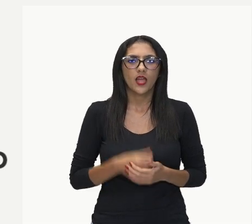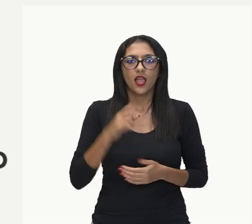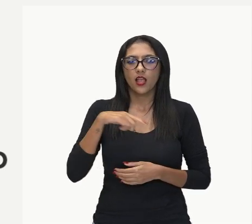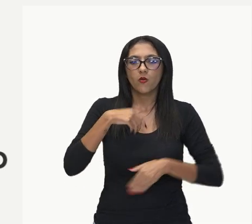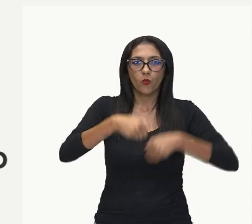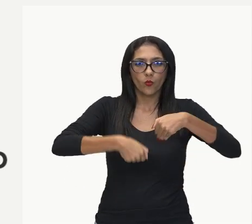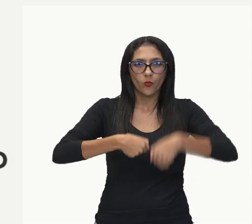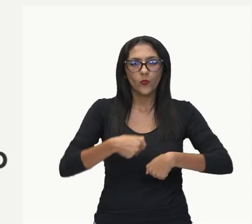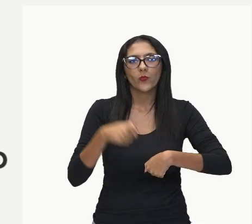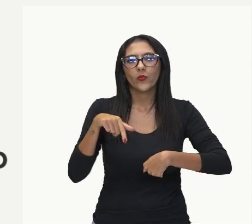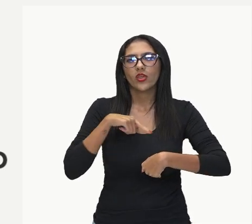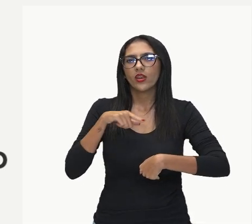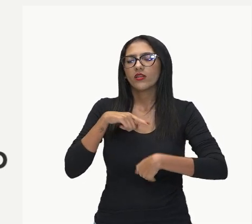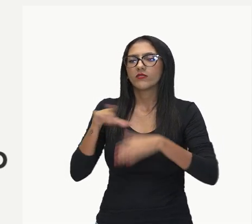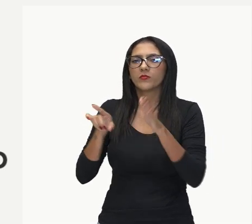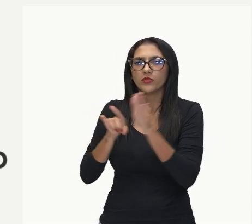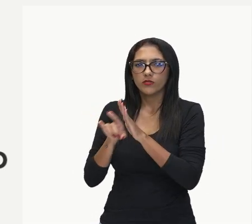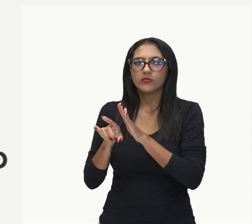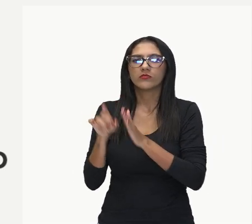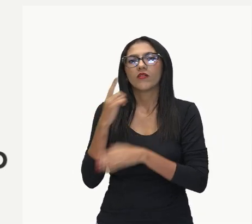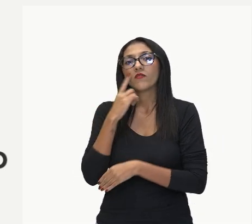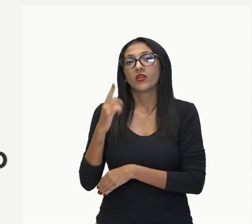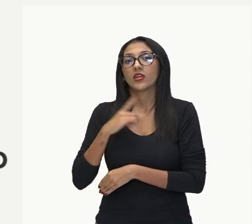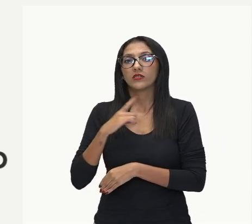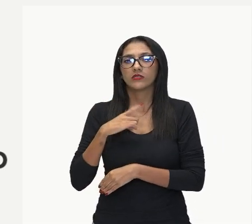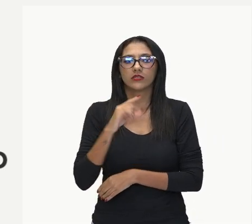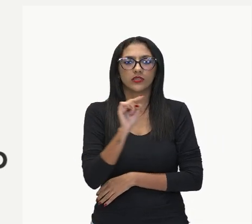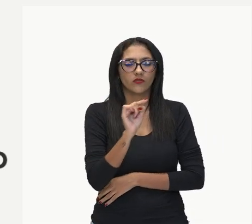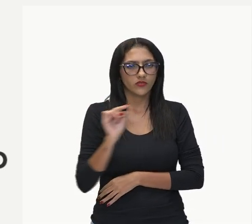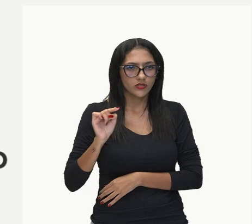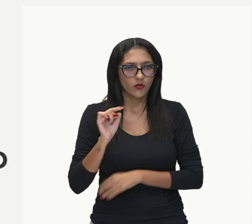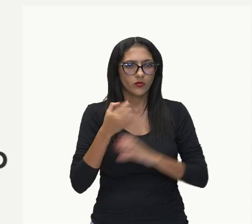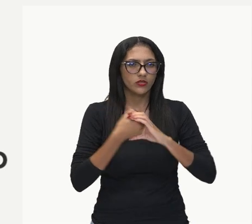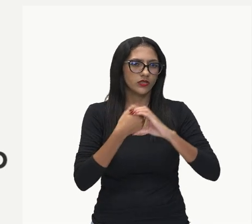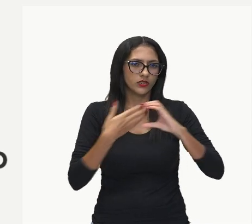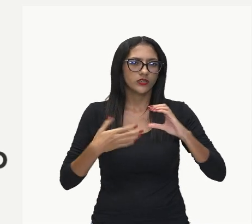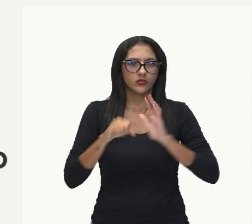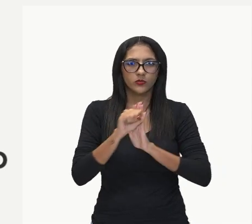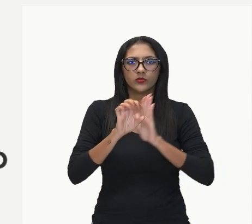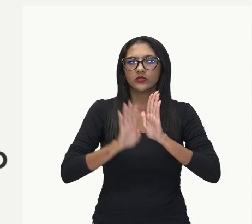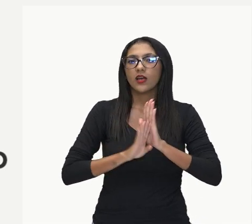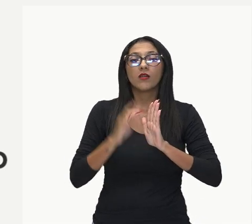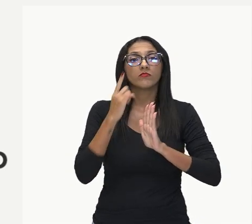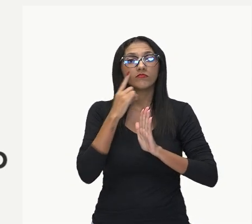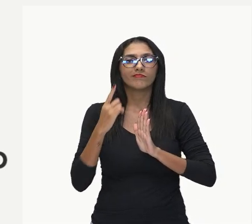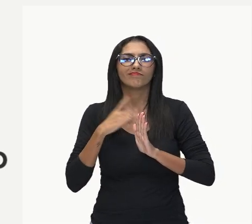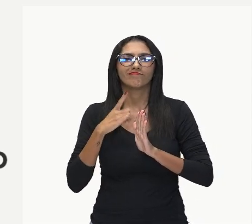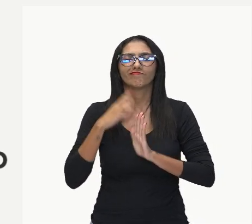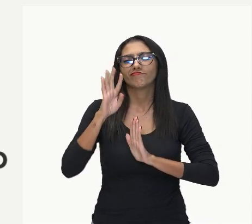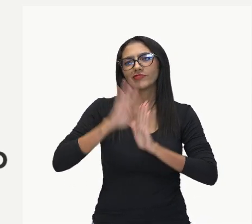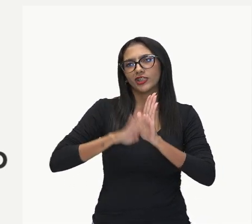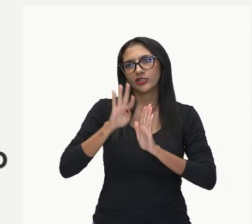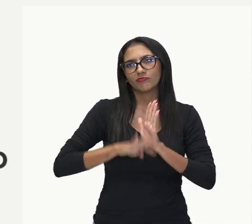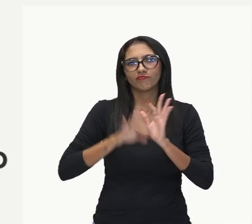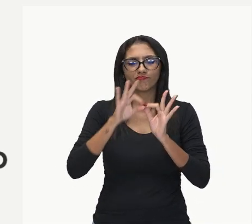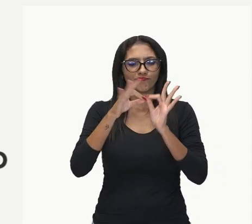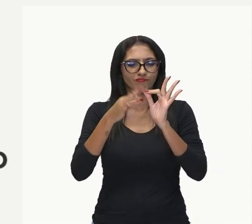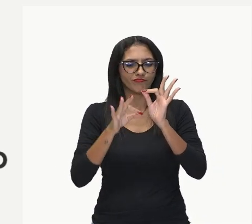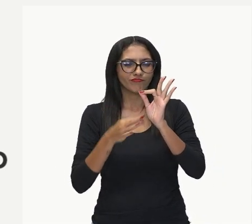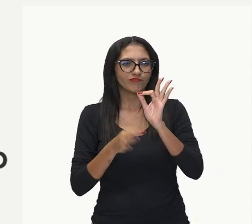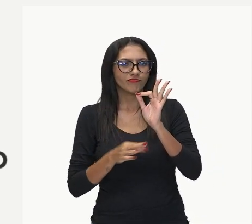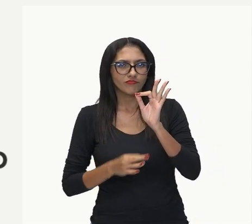né? Observem, travessão. E o texto se desenvolve desta forma,